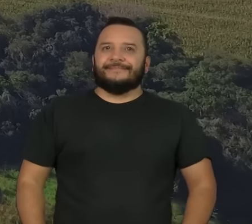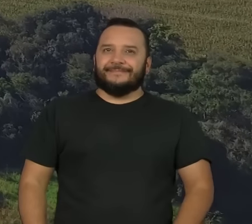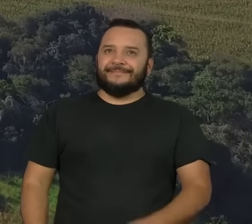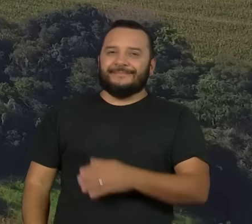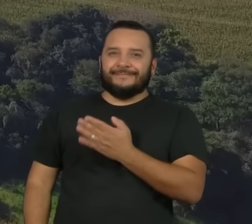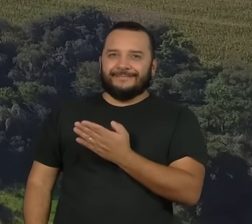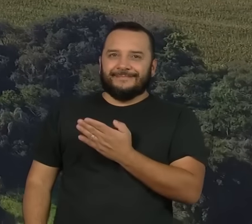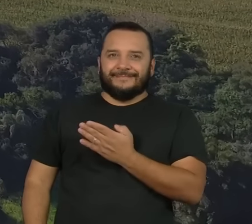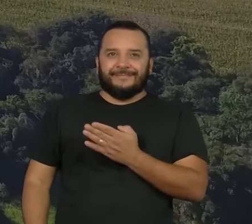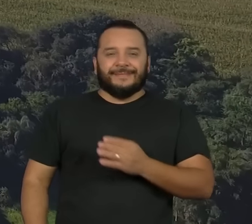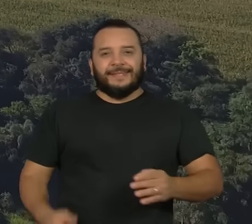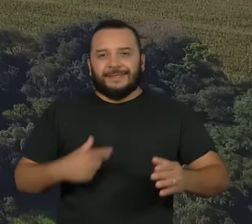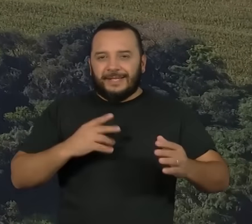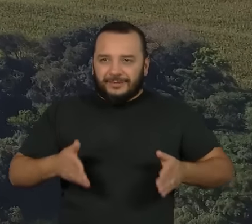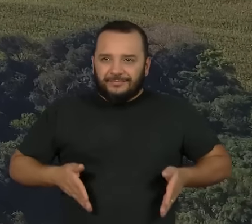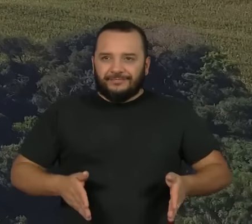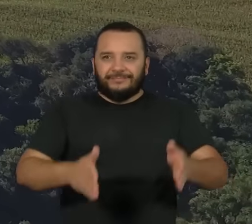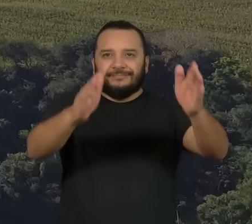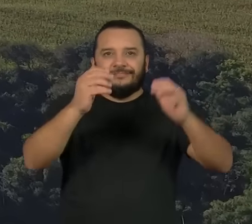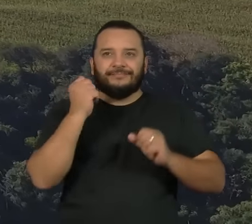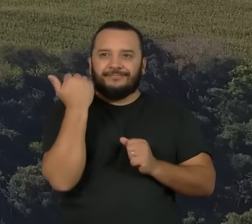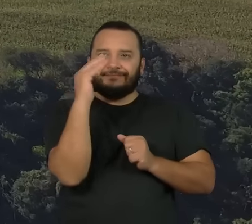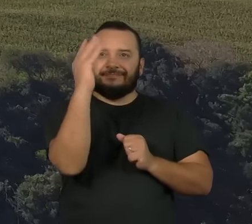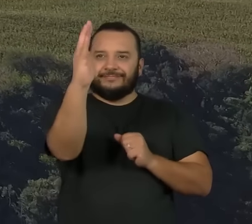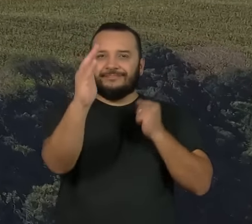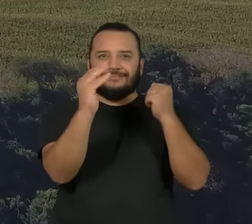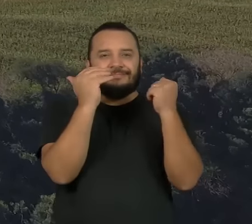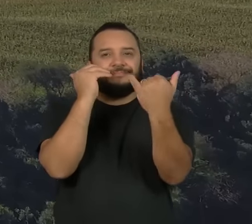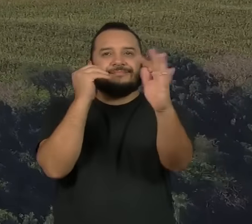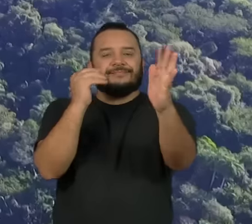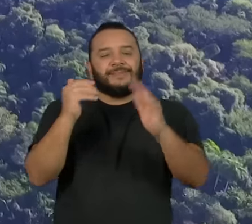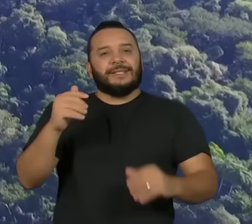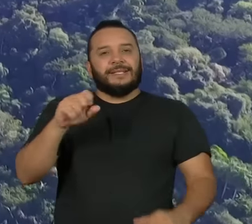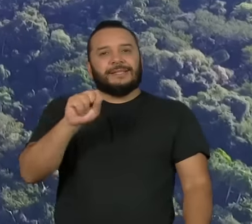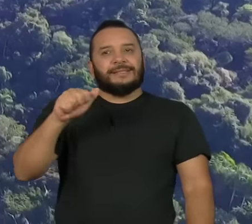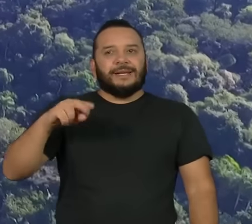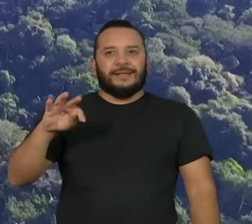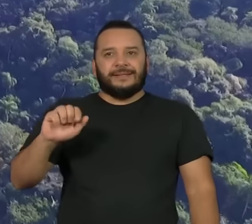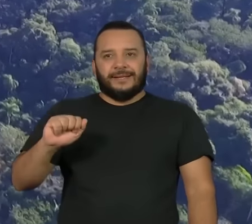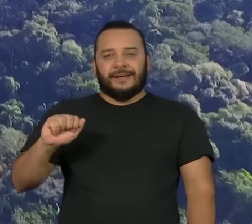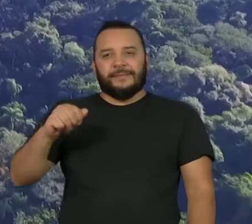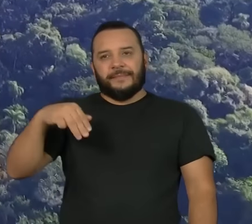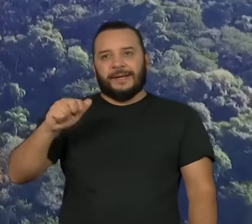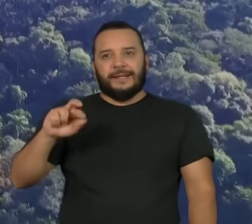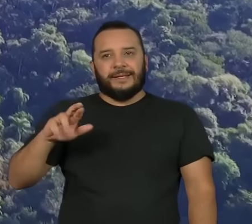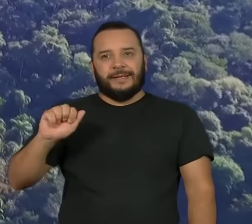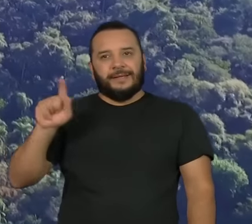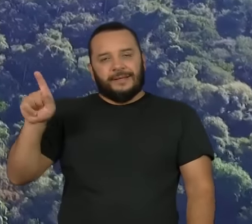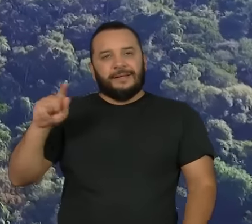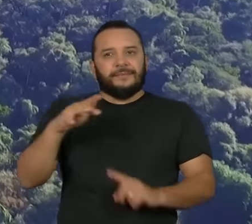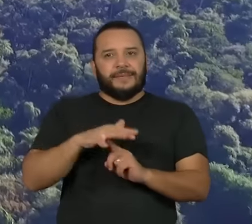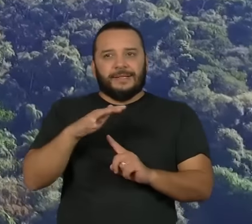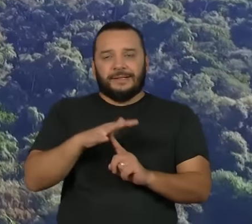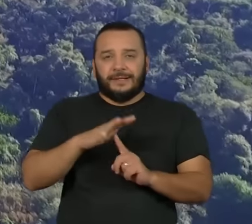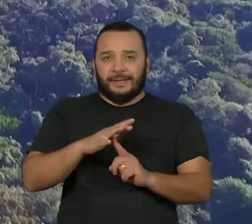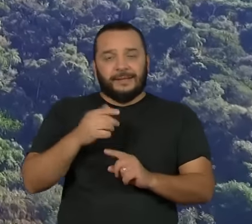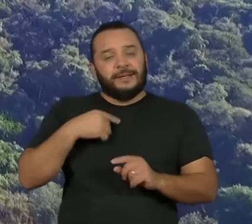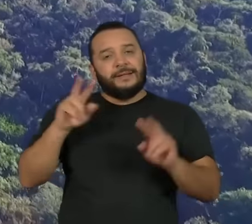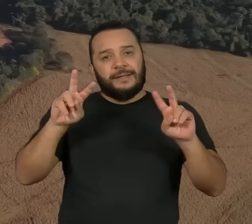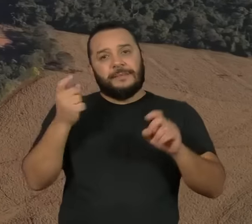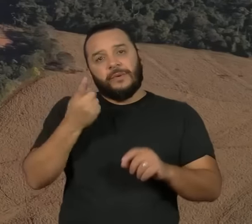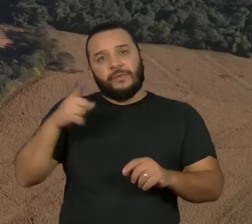O Corredor Ecológico Santa Maria, no Paraná, é tema da última reportagem da série especial sobre a